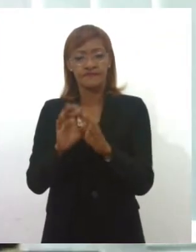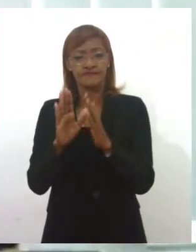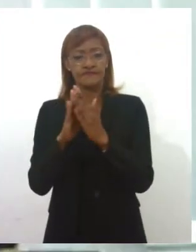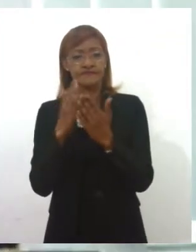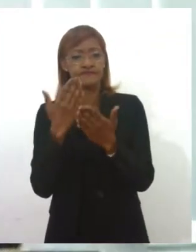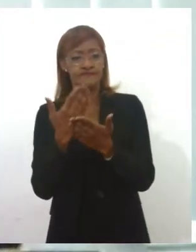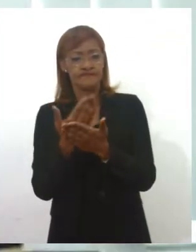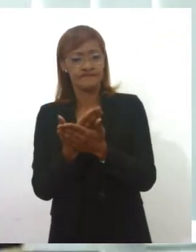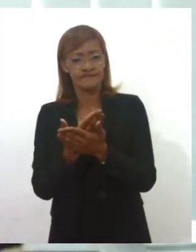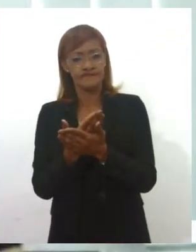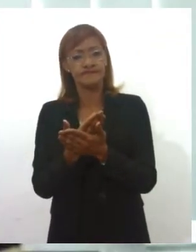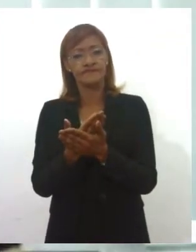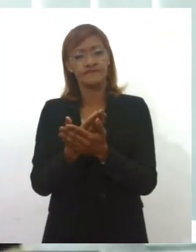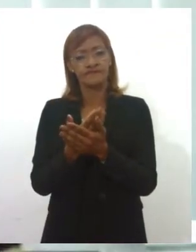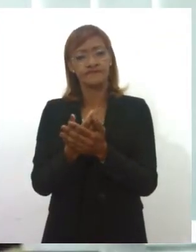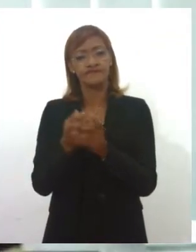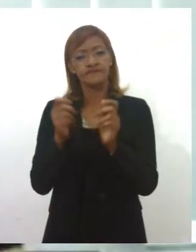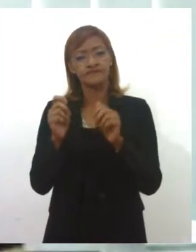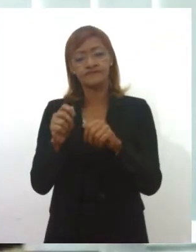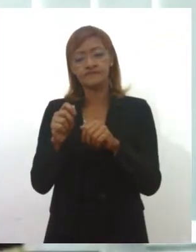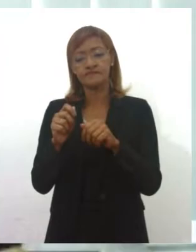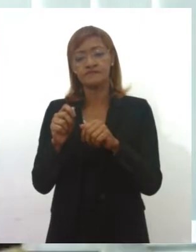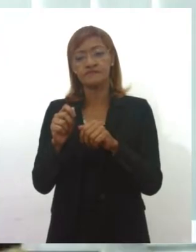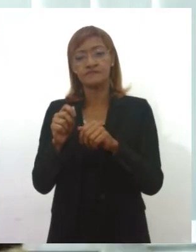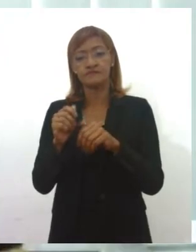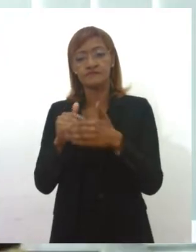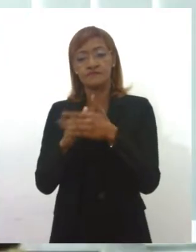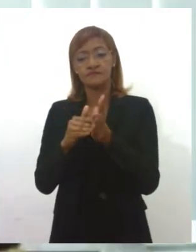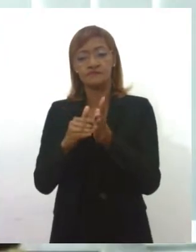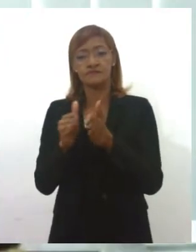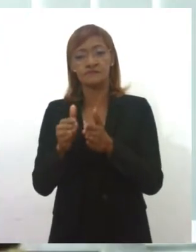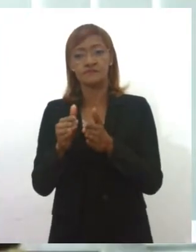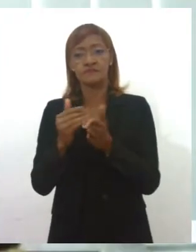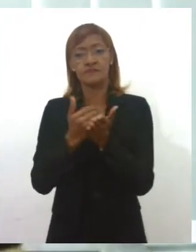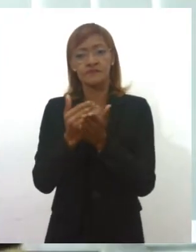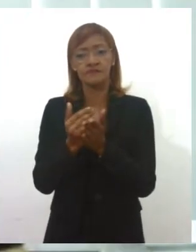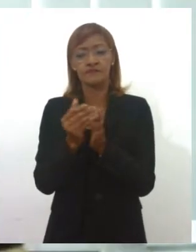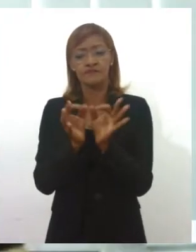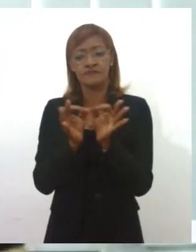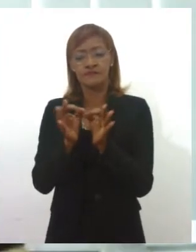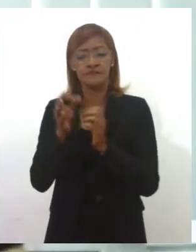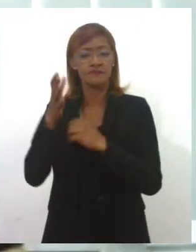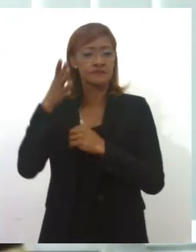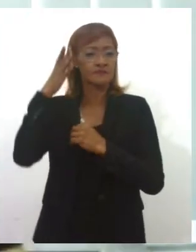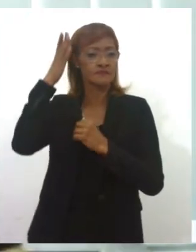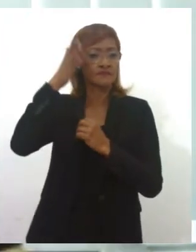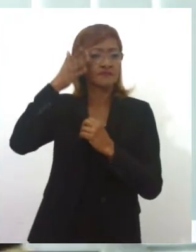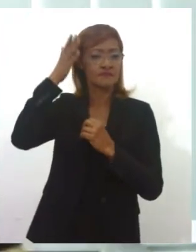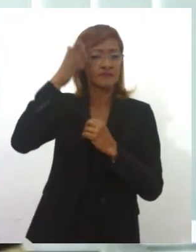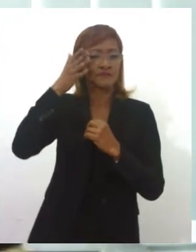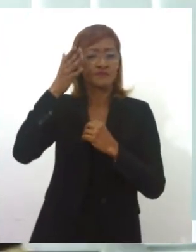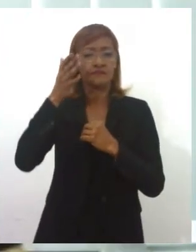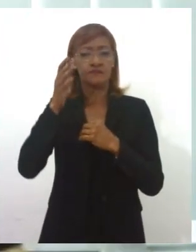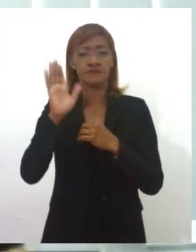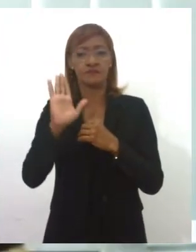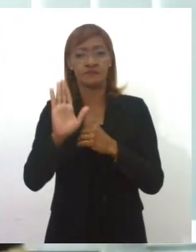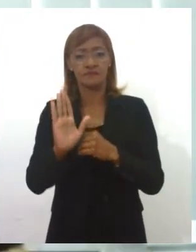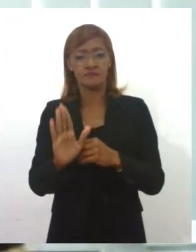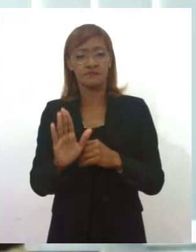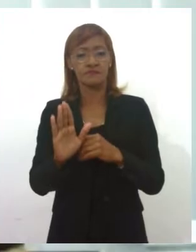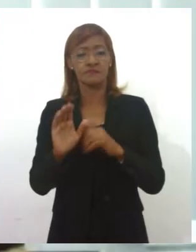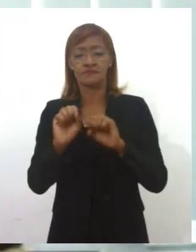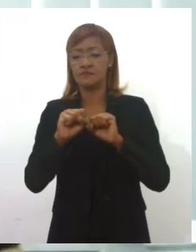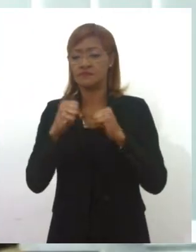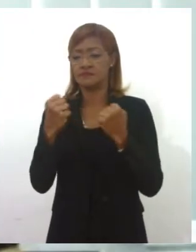plano pedagógico você quebra um pouco esse tabu começa a fazer palestras começa botar em seminários começa a botar